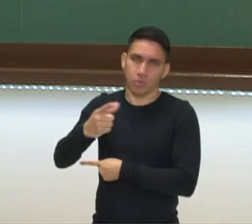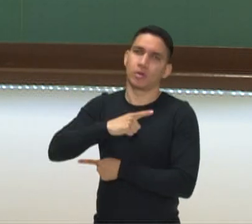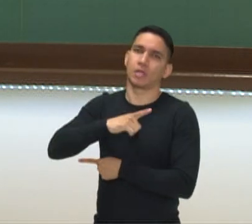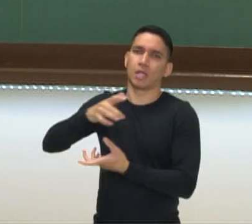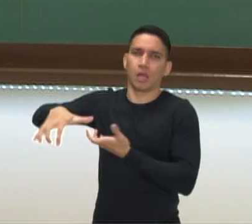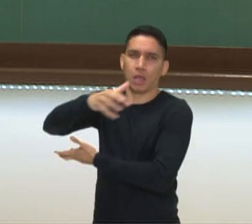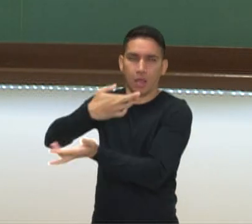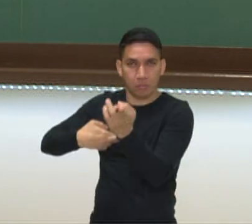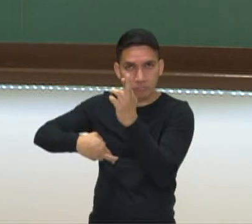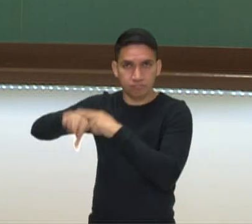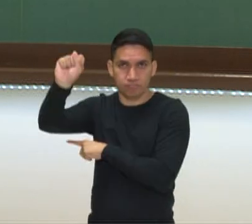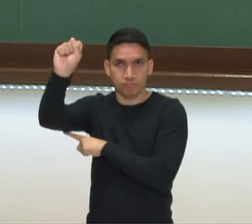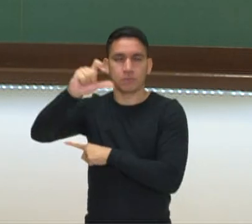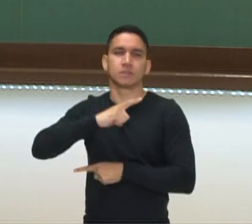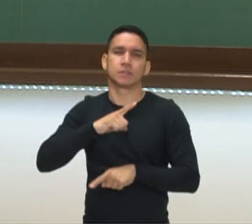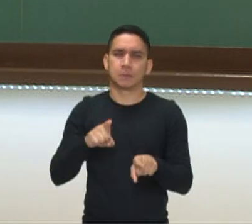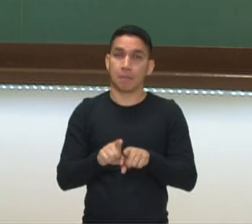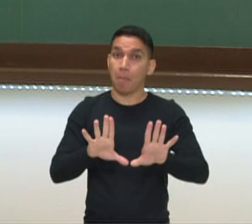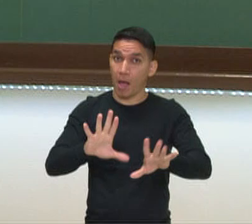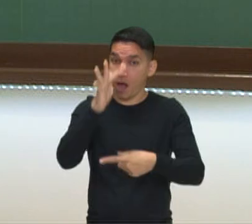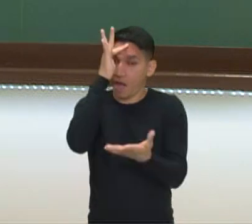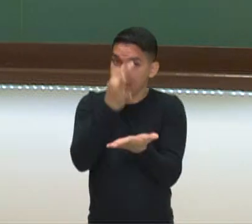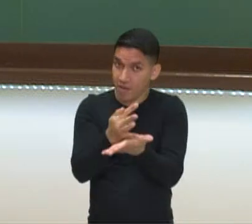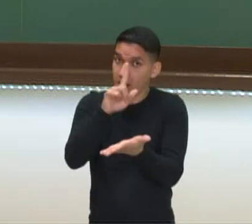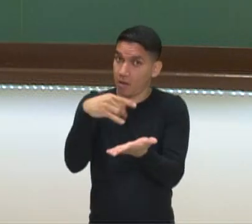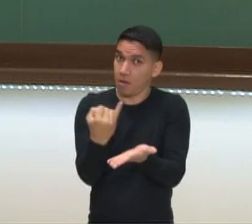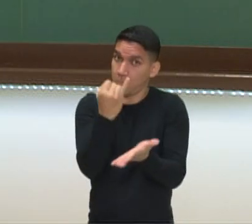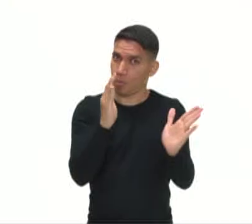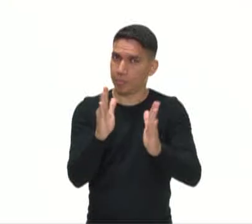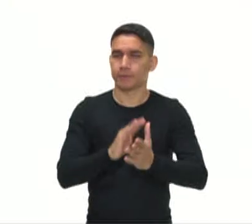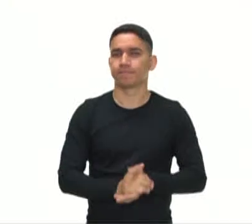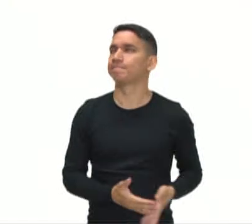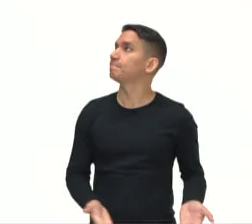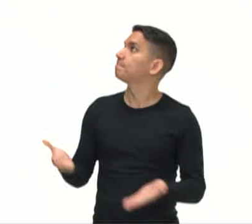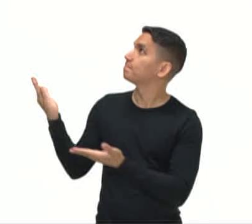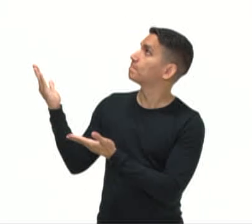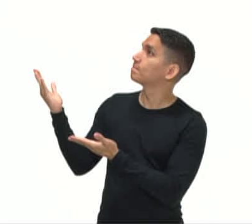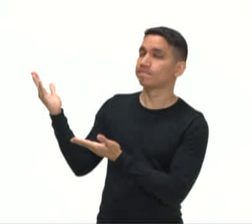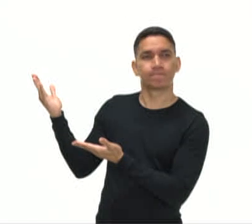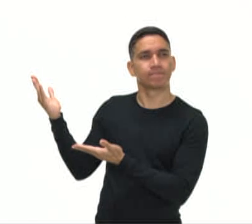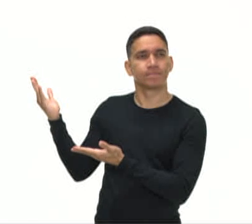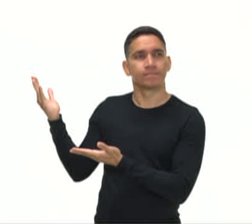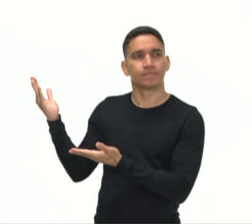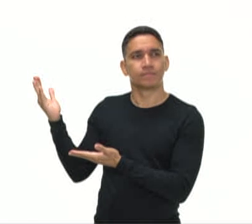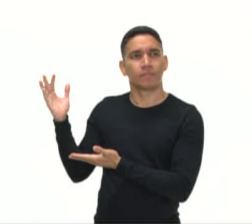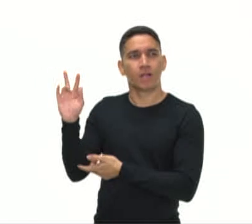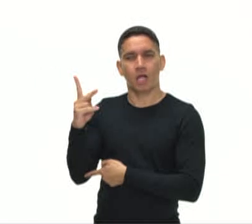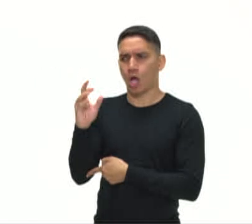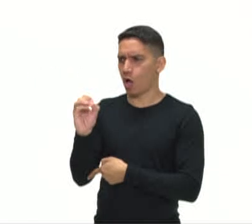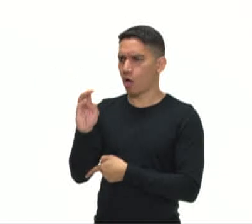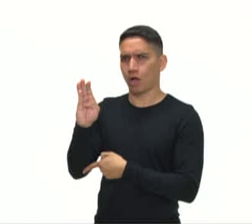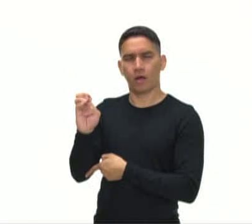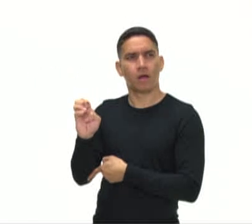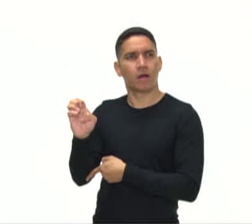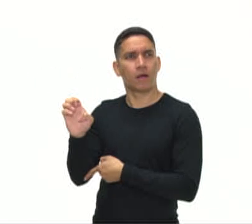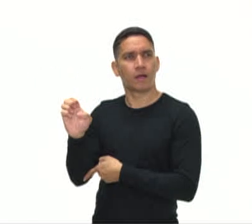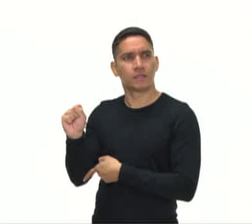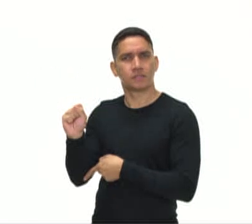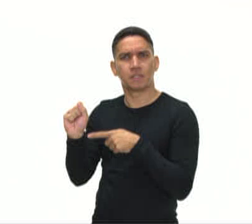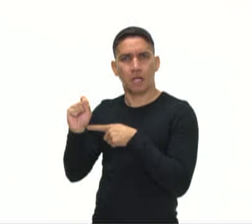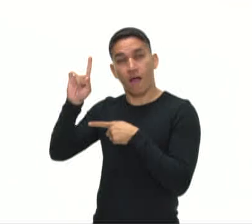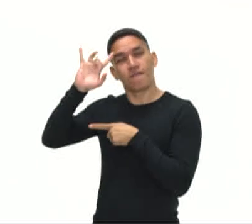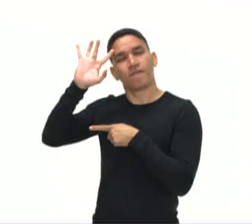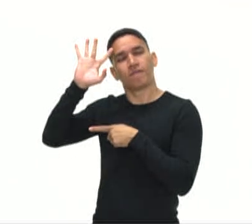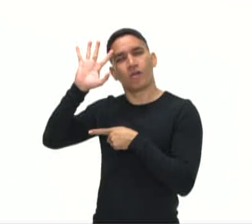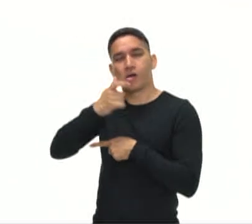a fé era importante nesse período, tá? Thomas Hobbes, filósofo inglês, em sua